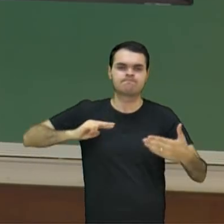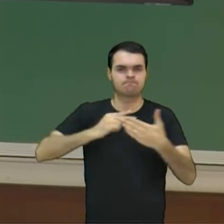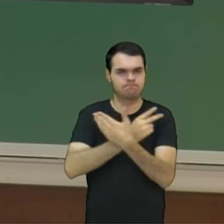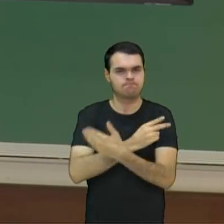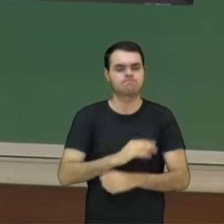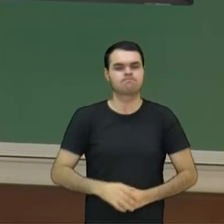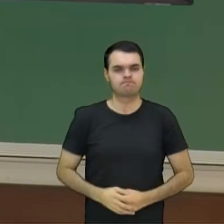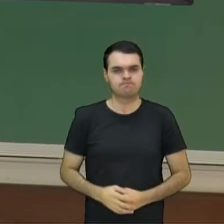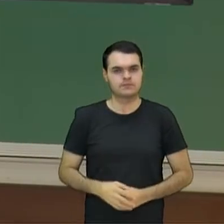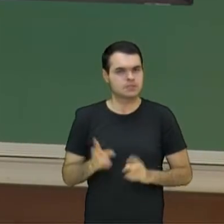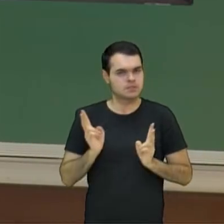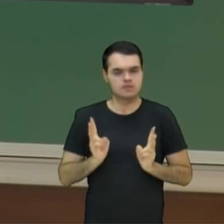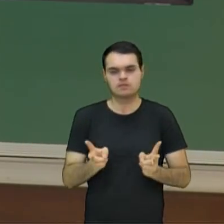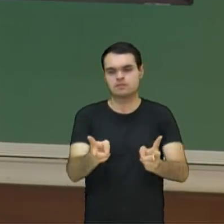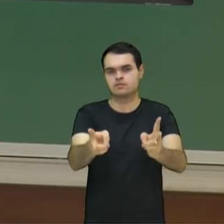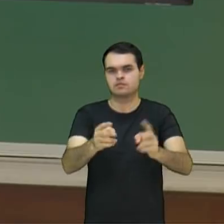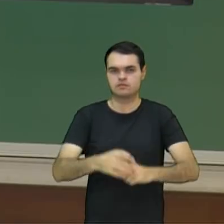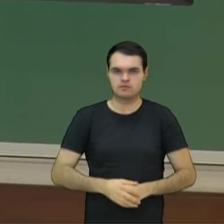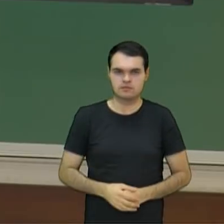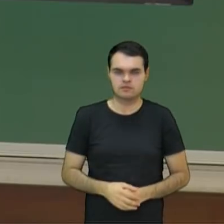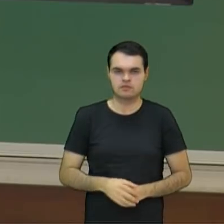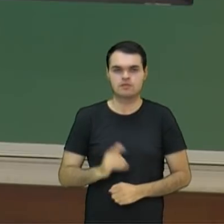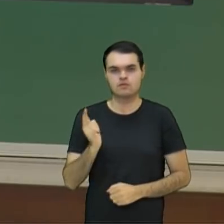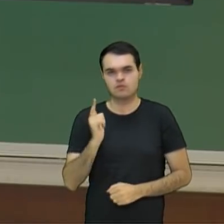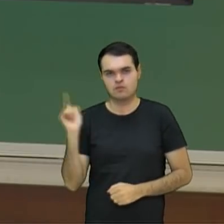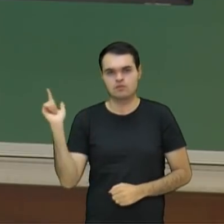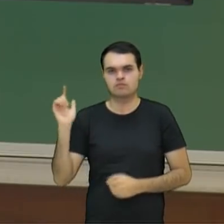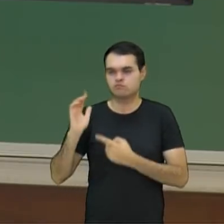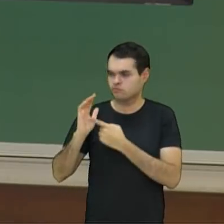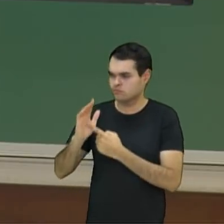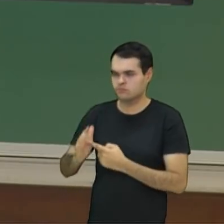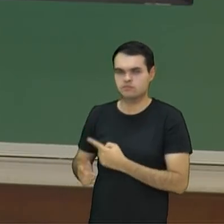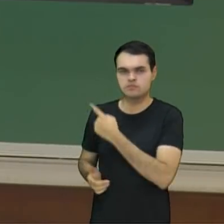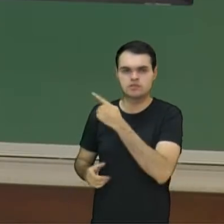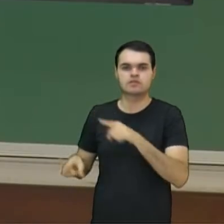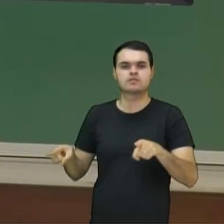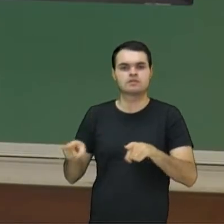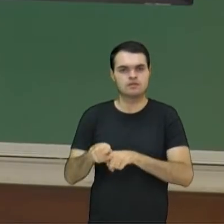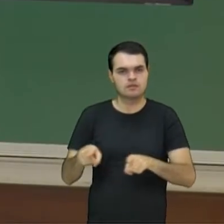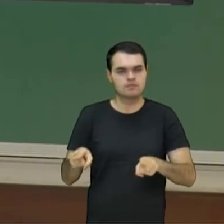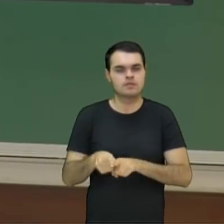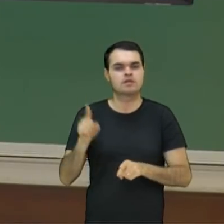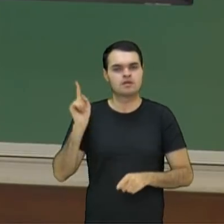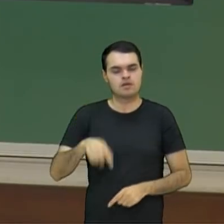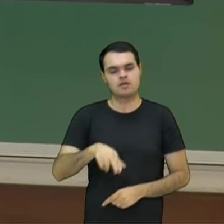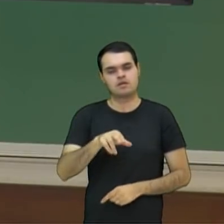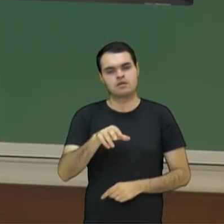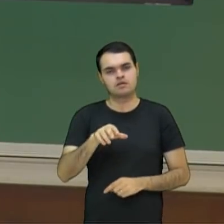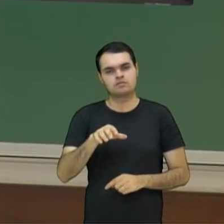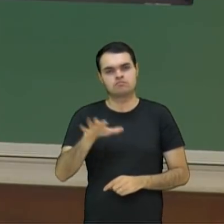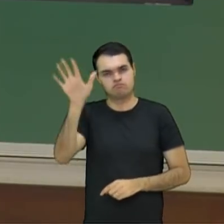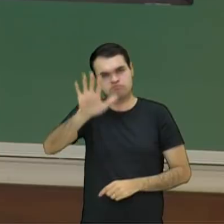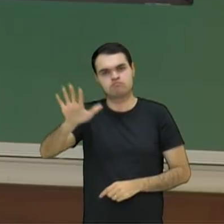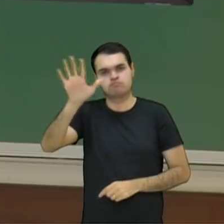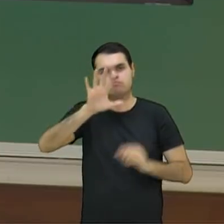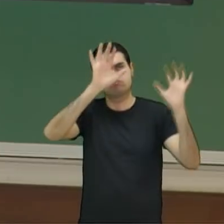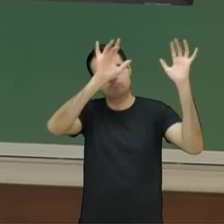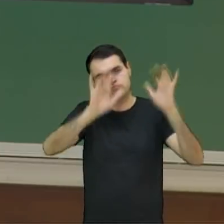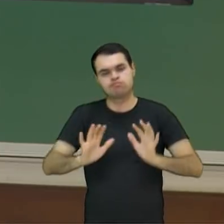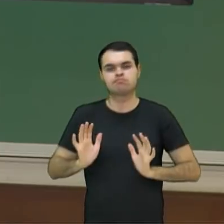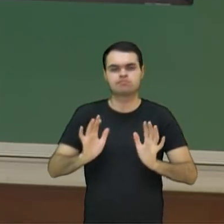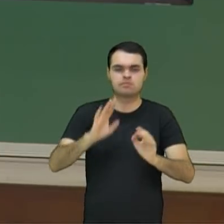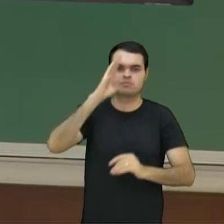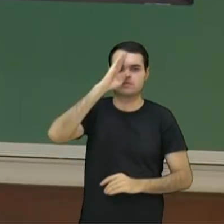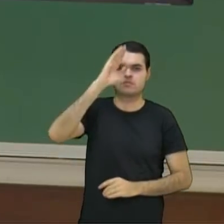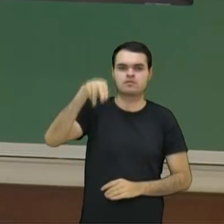Tá? Sempre vamos ter. E aqui também o outro mapa vai mostrar para nós justamente essa ideia ali das migrações,